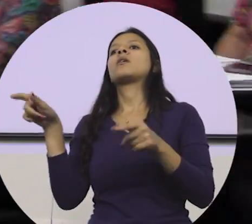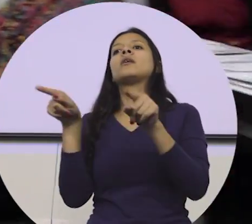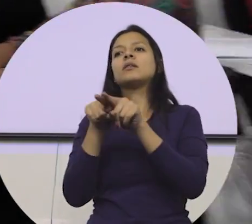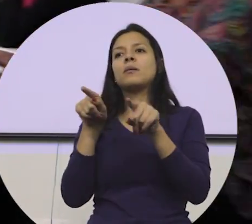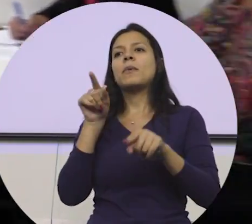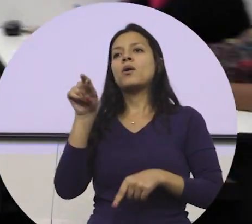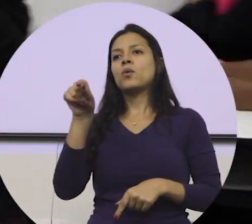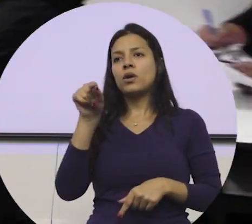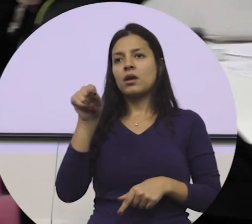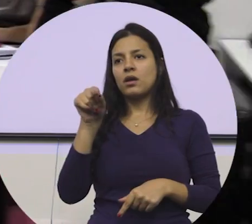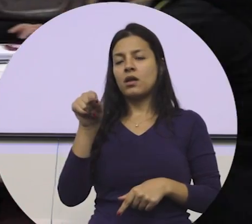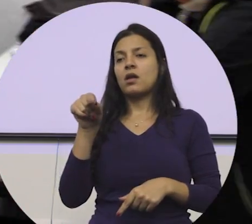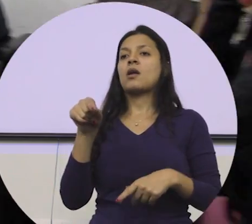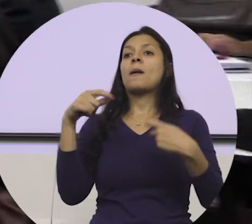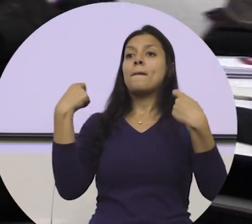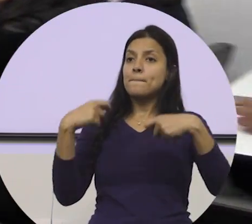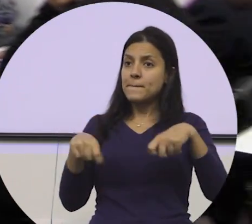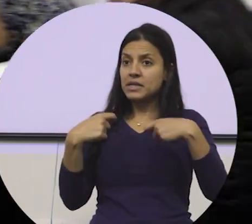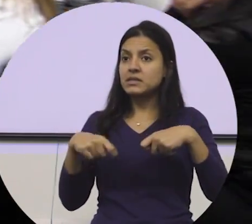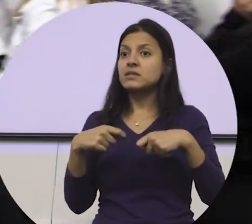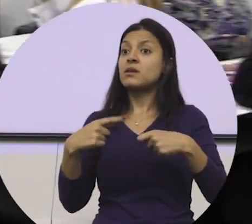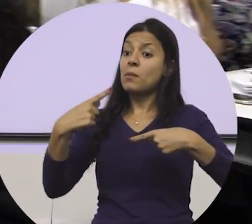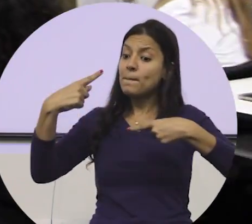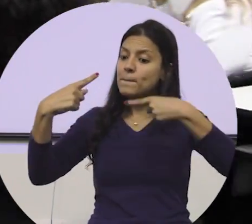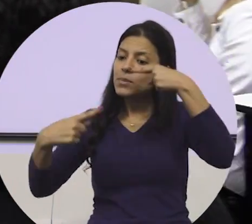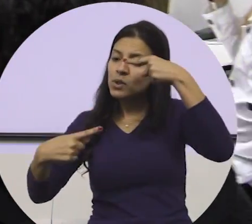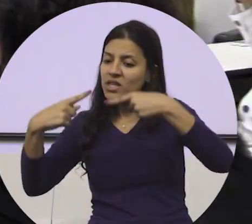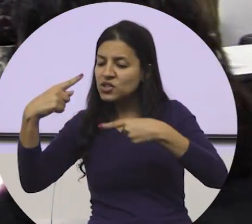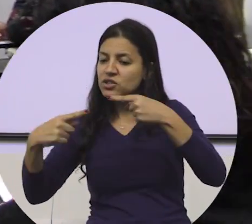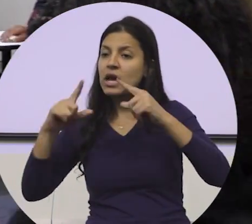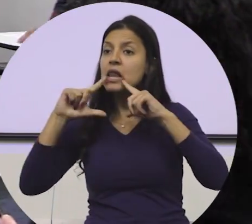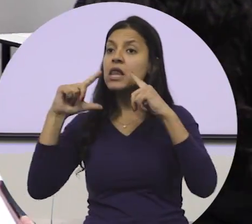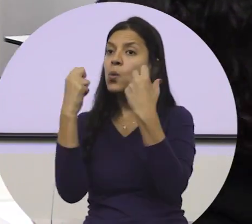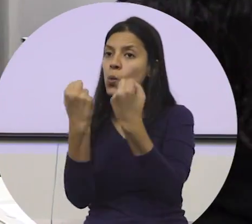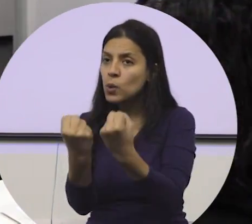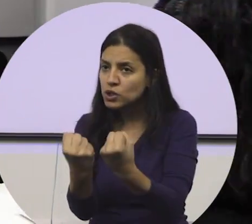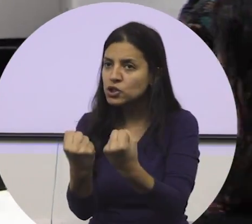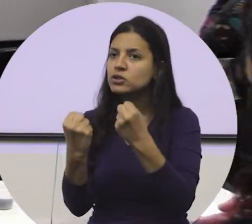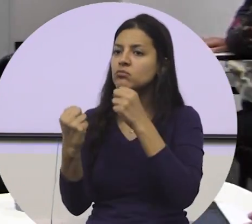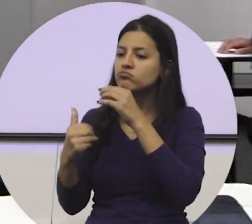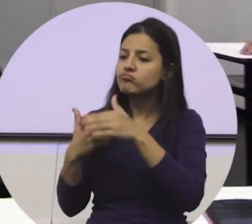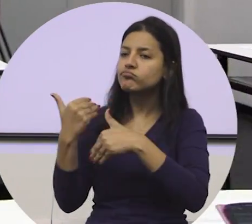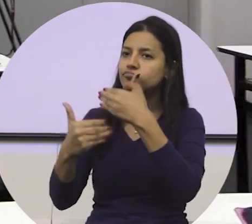Dessa construção de uma política linguística mesmo, né?